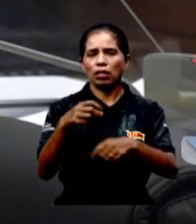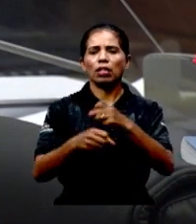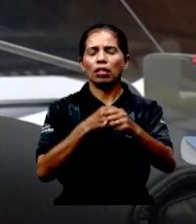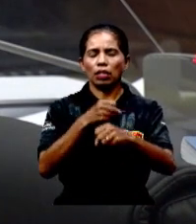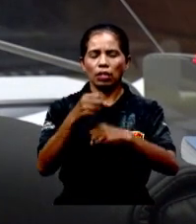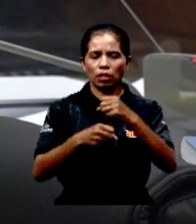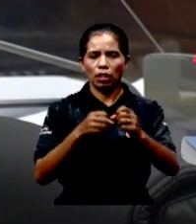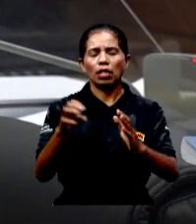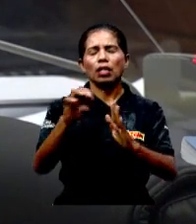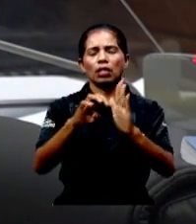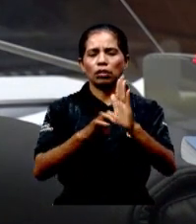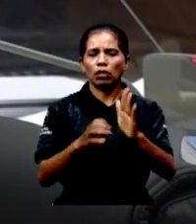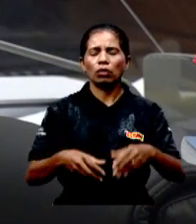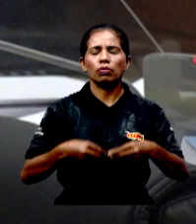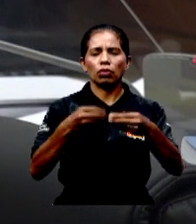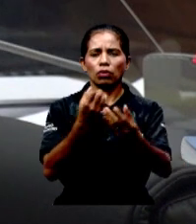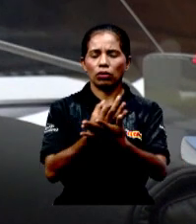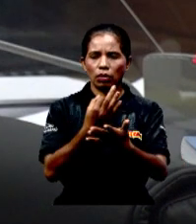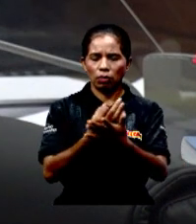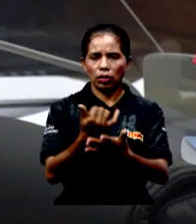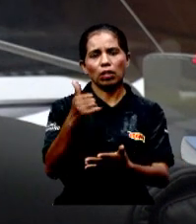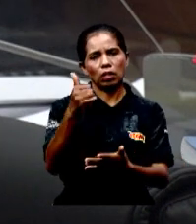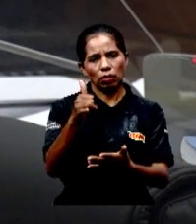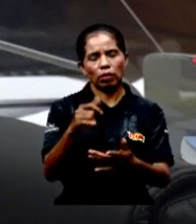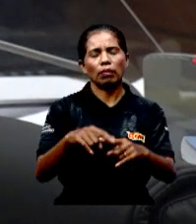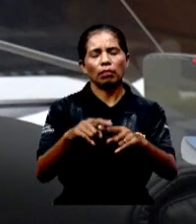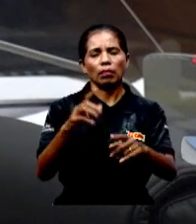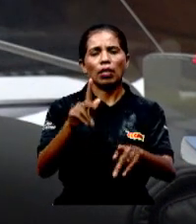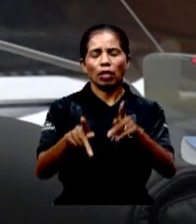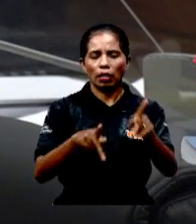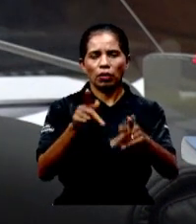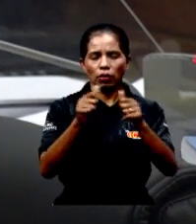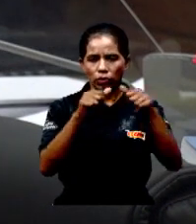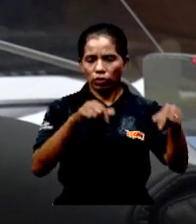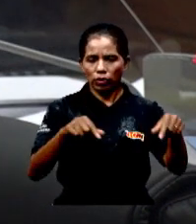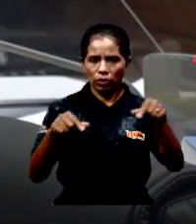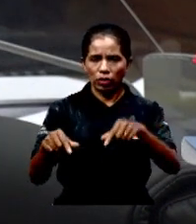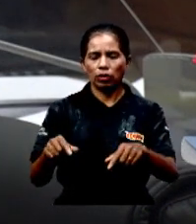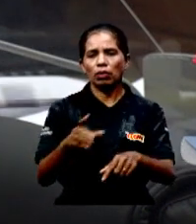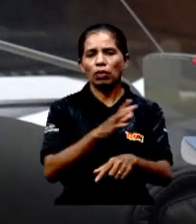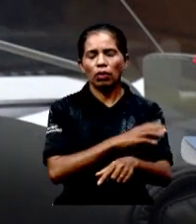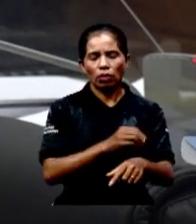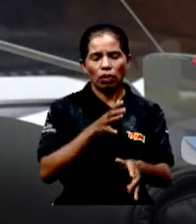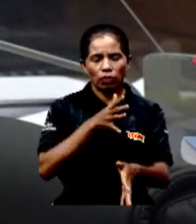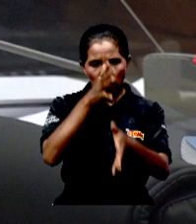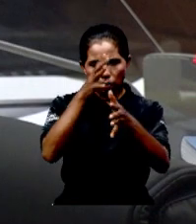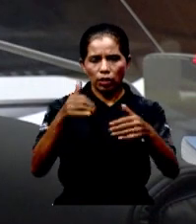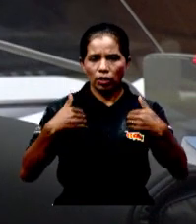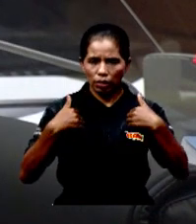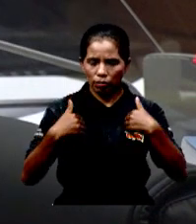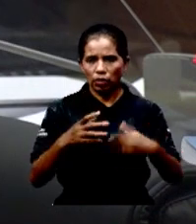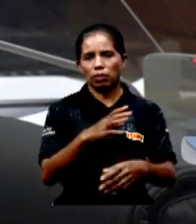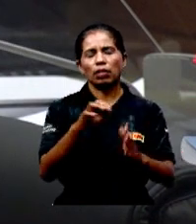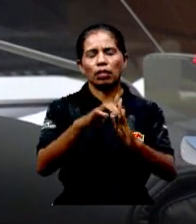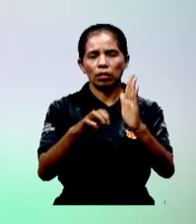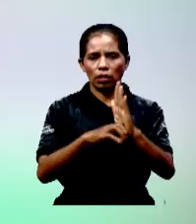fulfula em estado fo, apoio, orçamento, subsídio, ba malo portador de deficiência no idoso sira, mas be iamos tratamento selo que nebema que estado